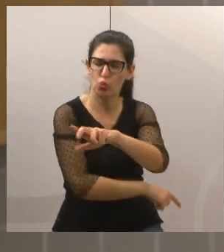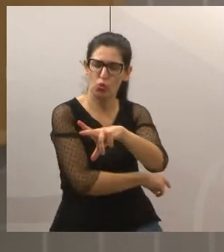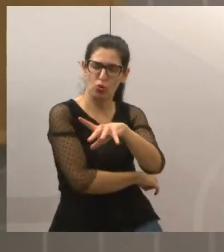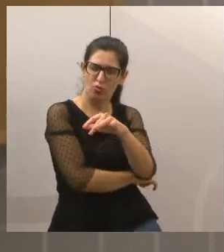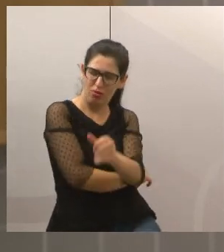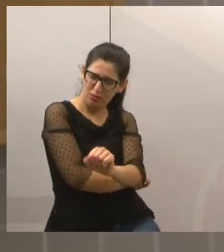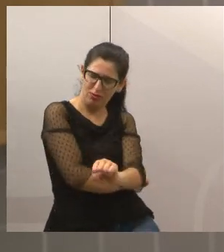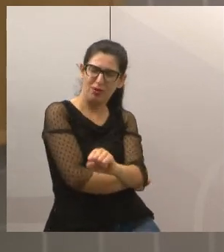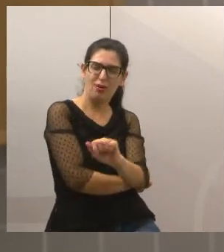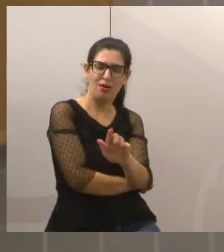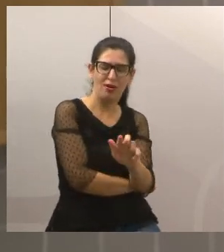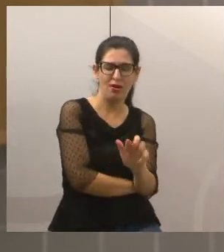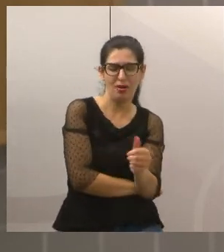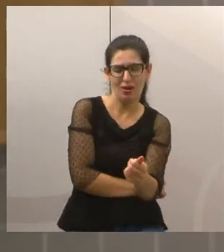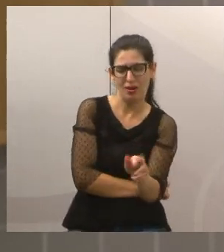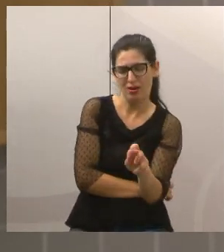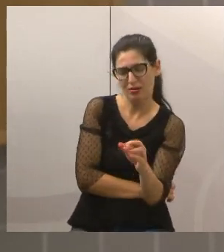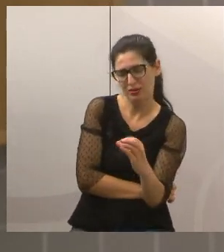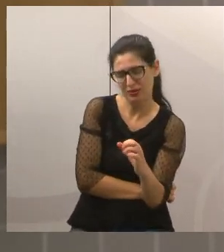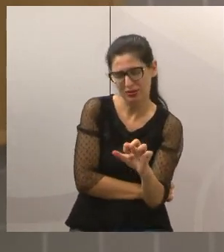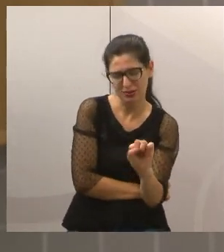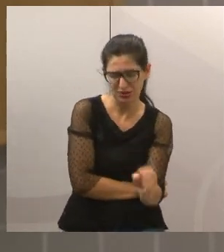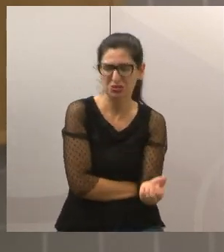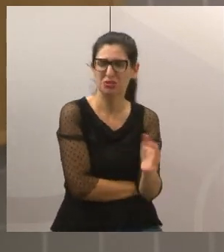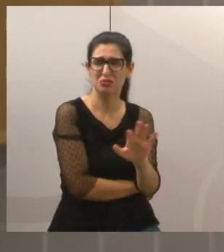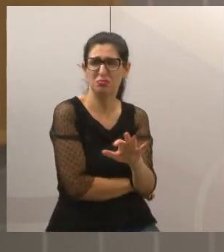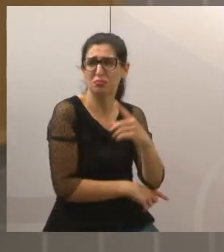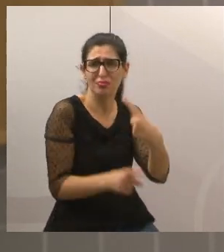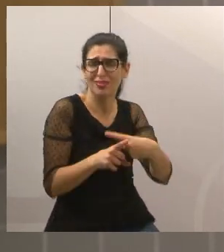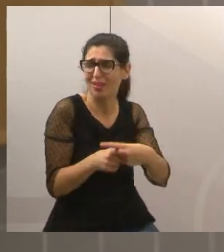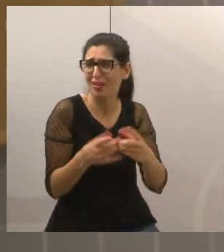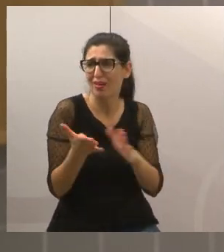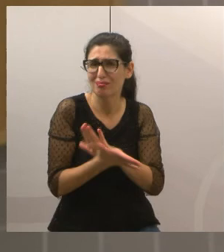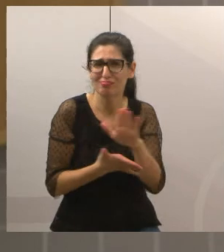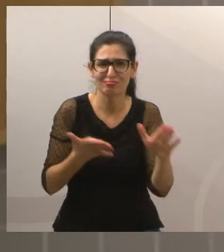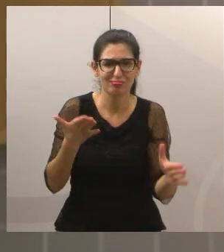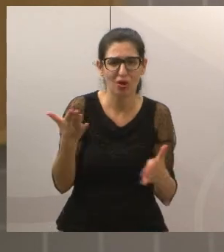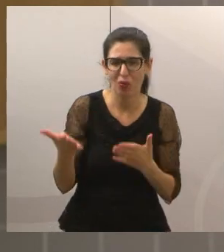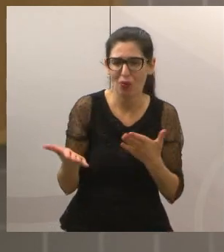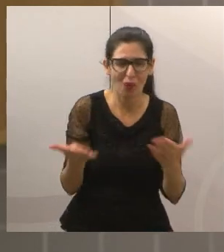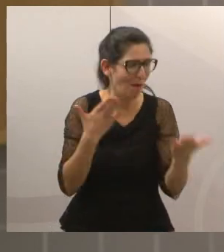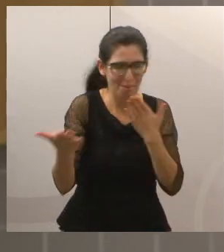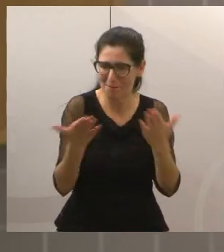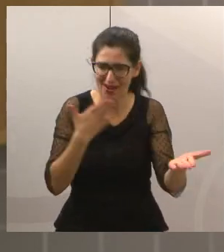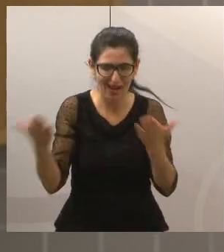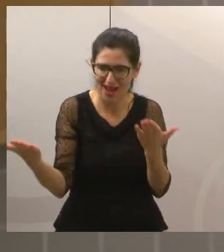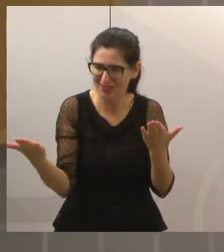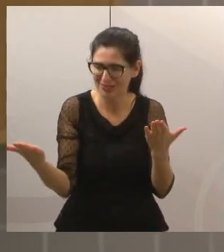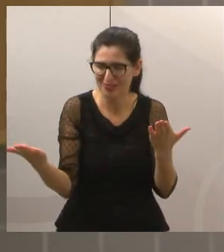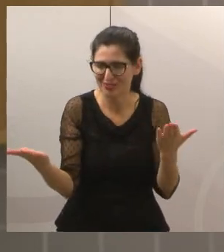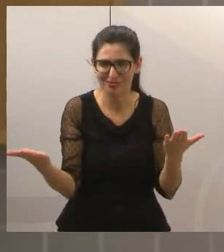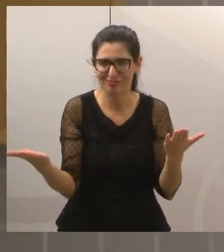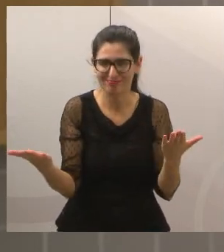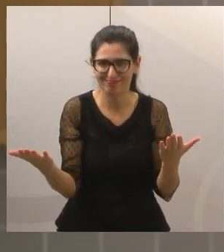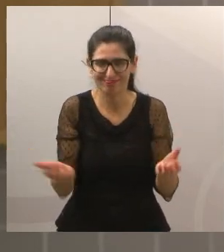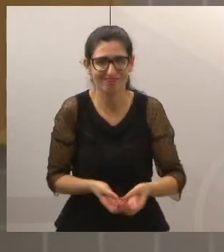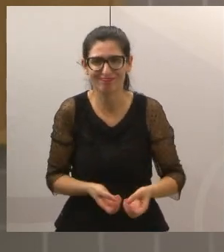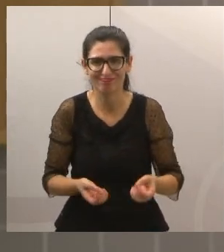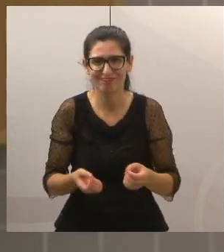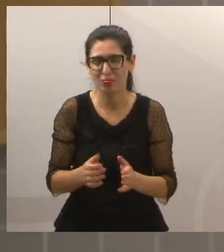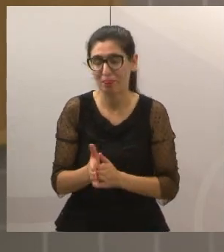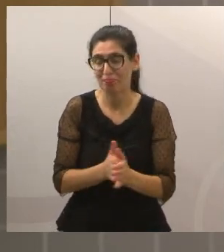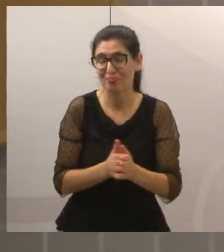30 mil habitantes e não tem nada de tratamento de esgoto. Então, se você, tratando esse